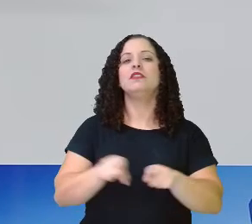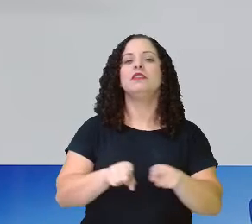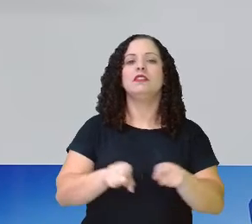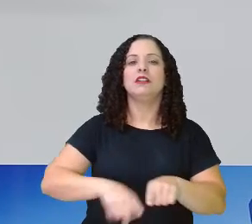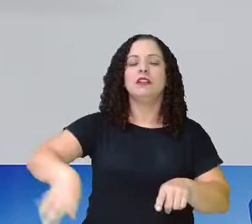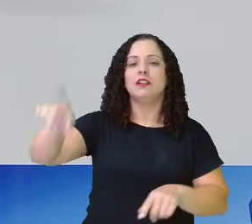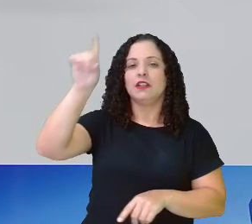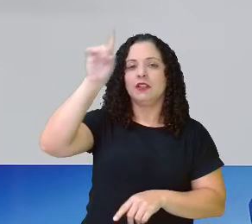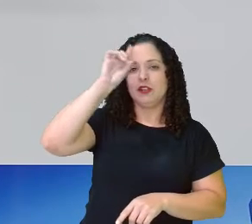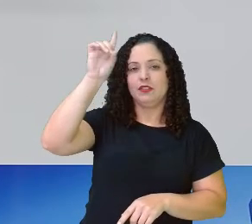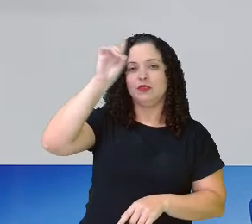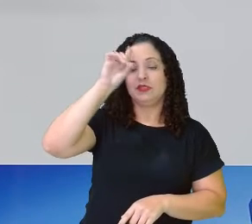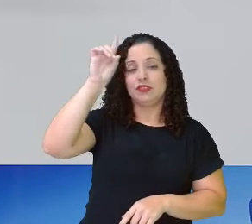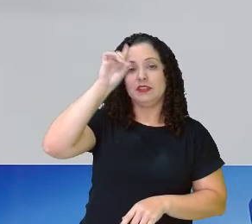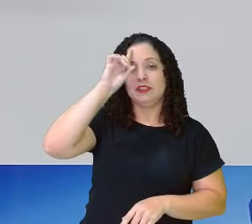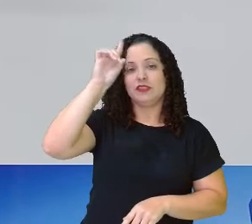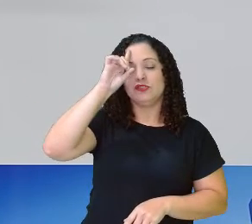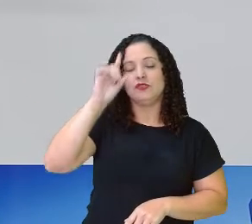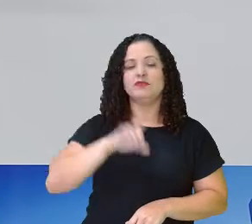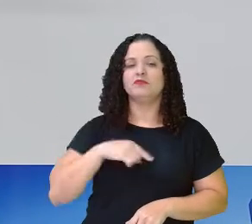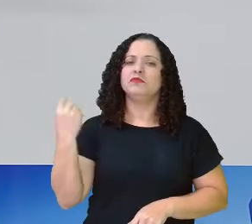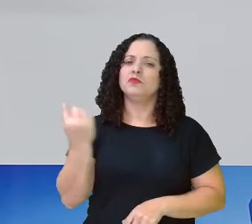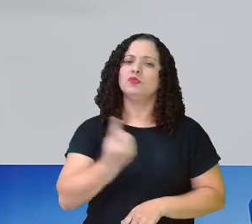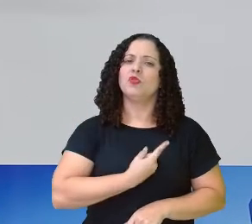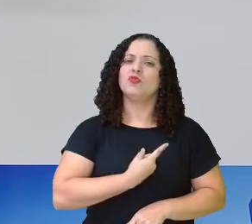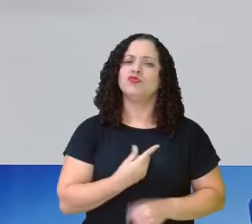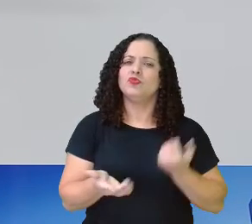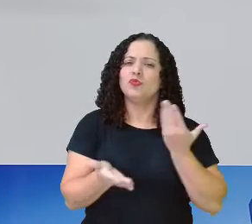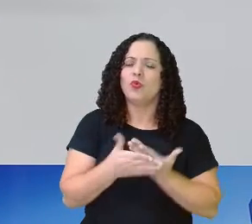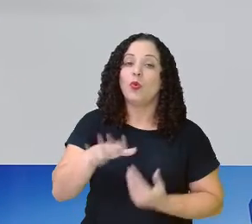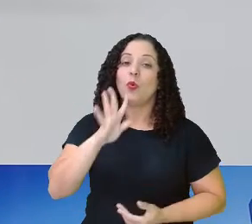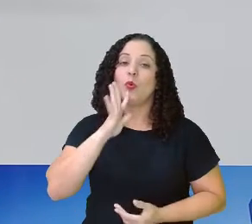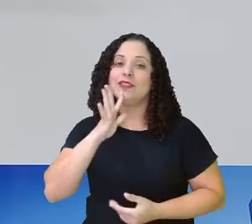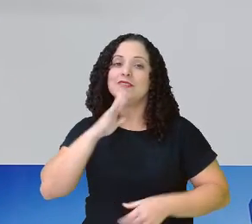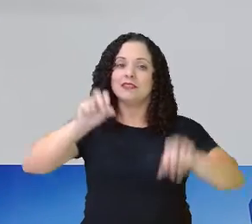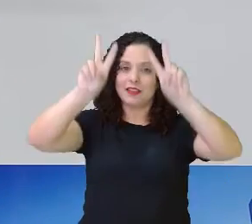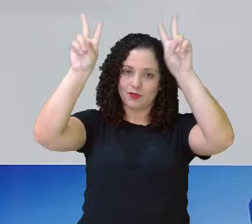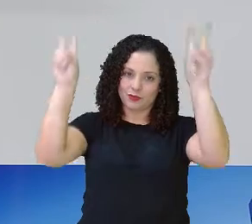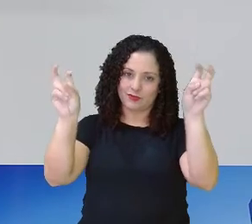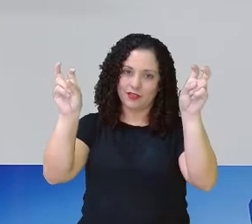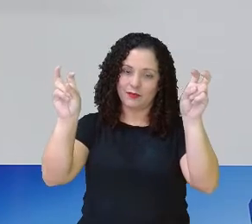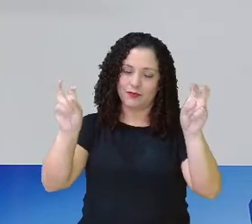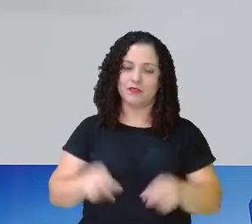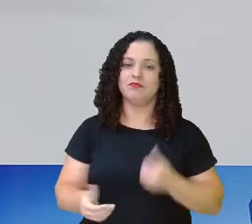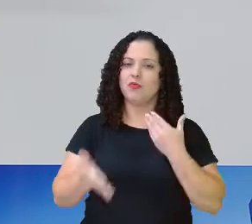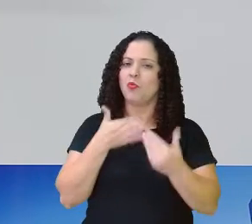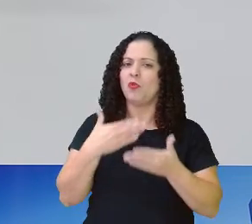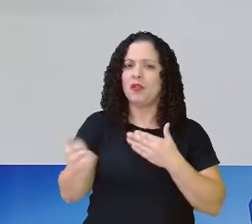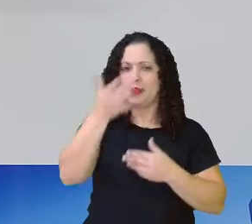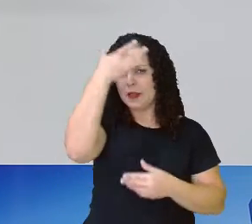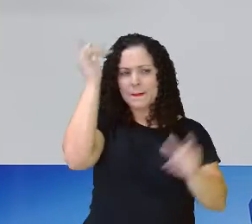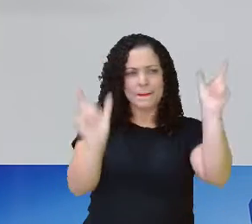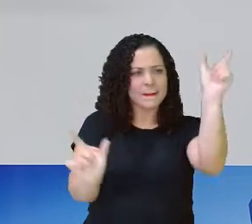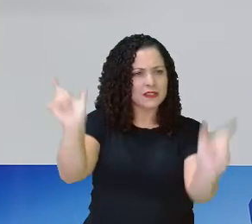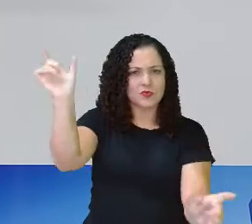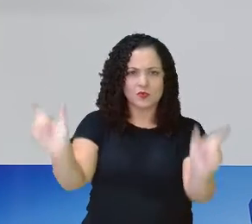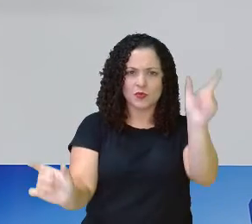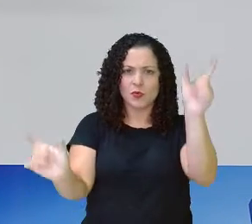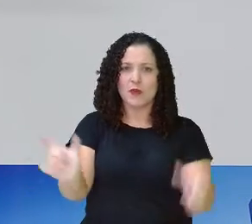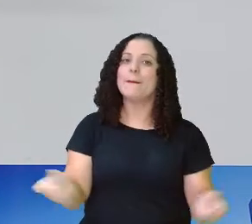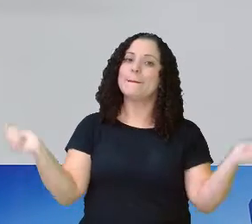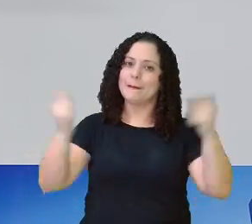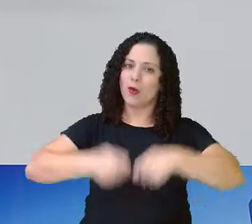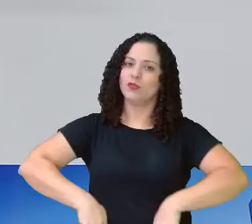cada vez mais desmistificar esse tema. Porque qualquer pessoa, qualquer uma, pode acontecer